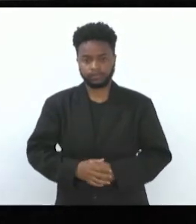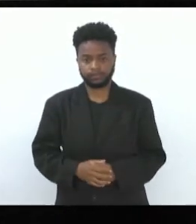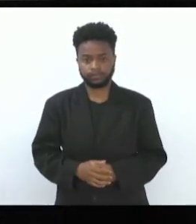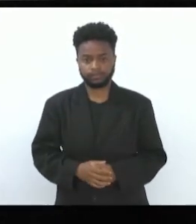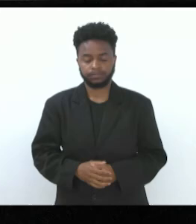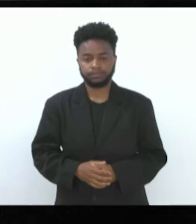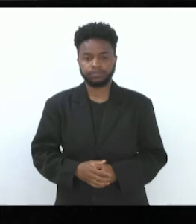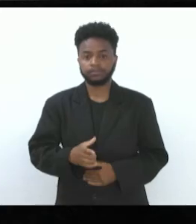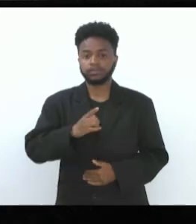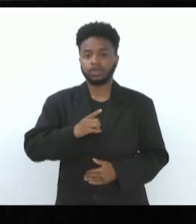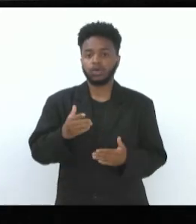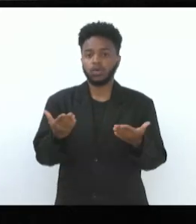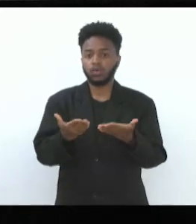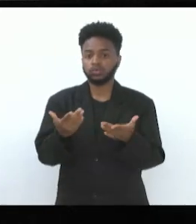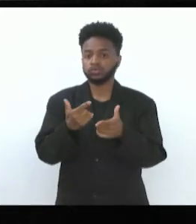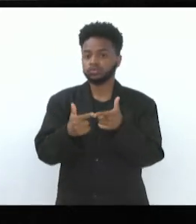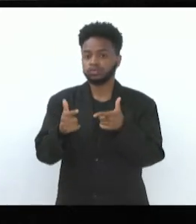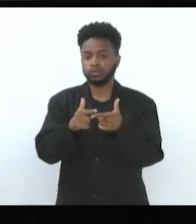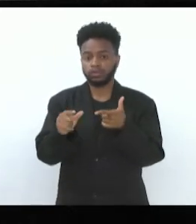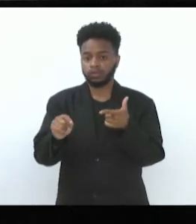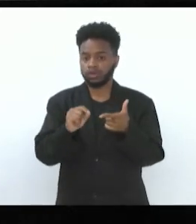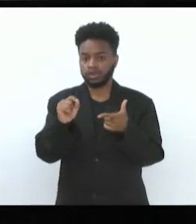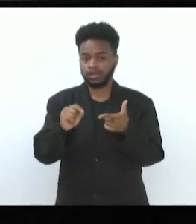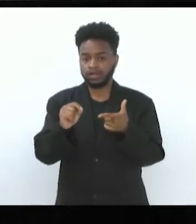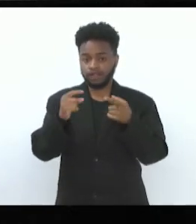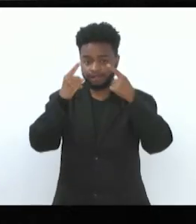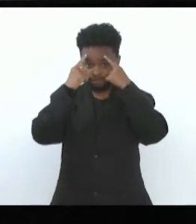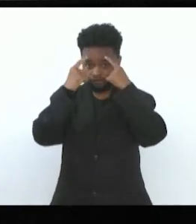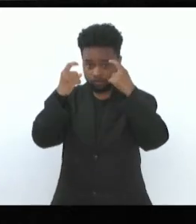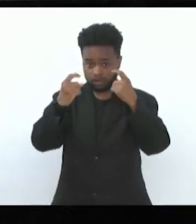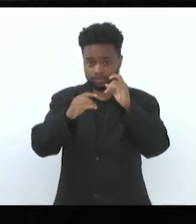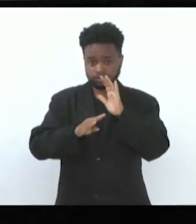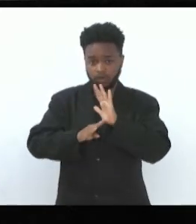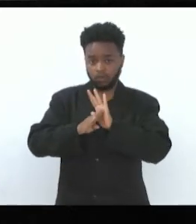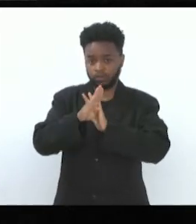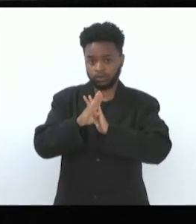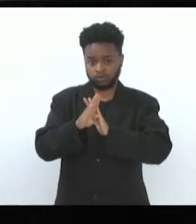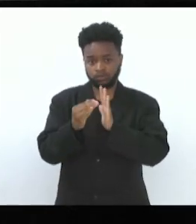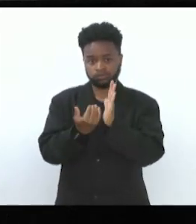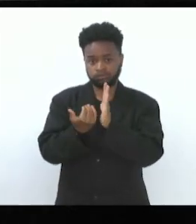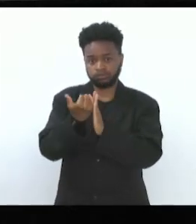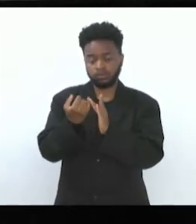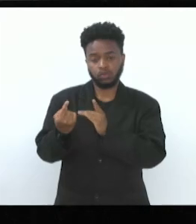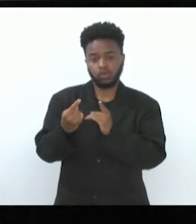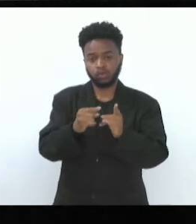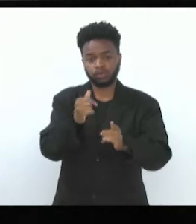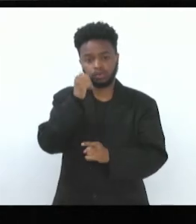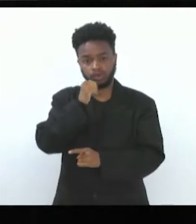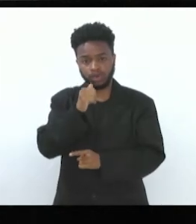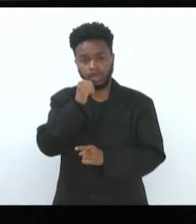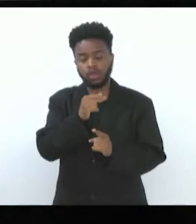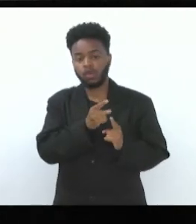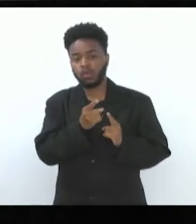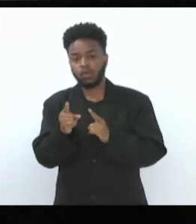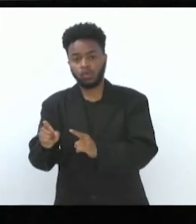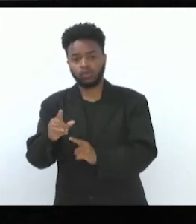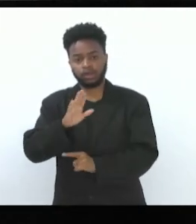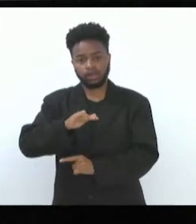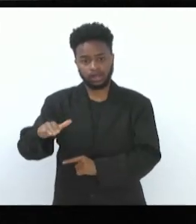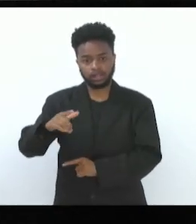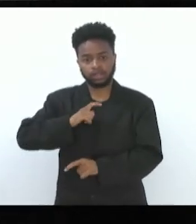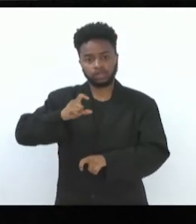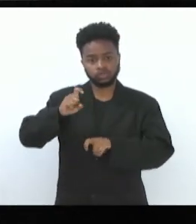Nós temos um problema hoje, que a violência tem aumentado absurdamente contra as mulheres, contra as crianças, né,